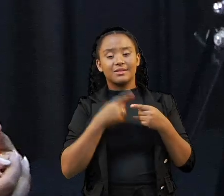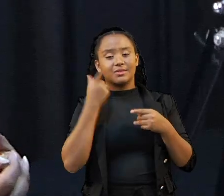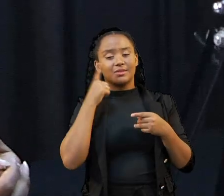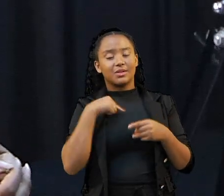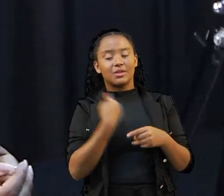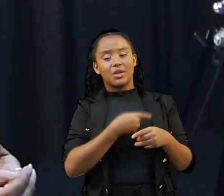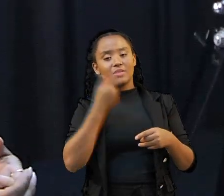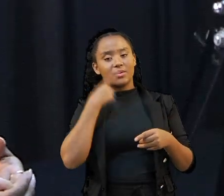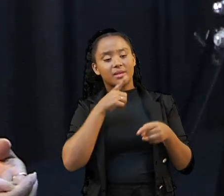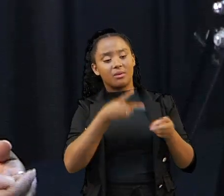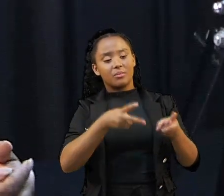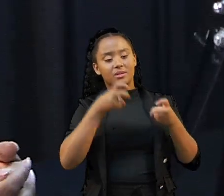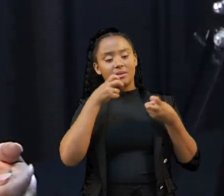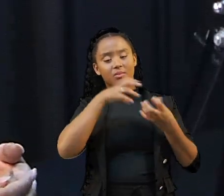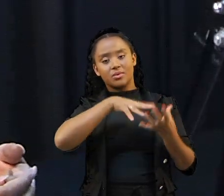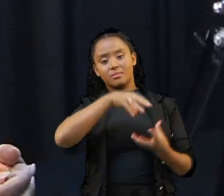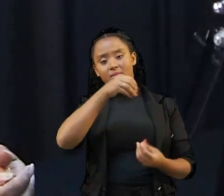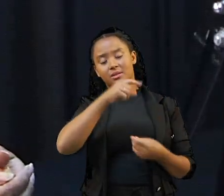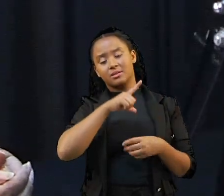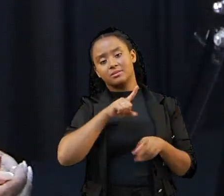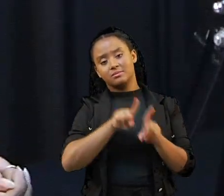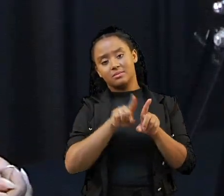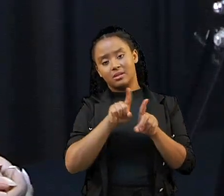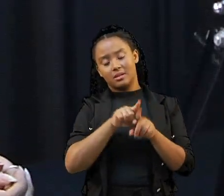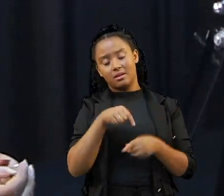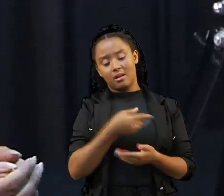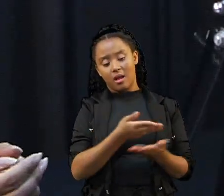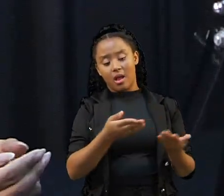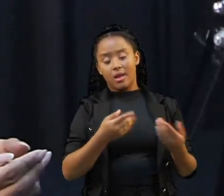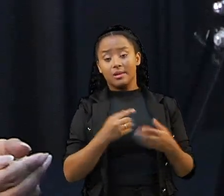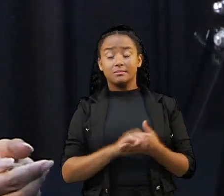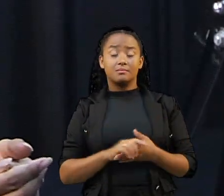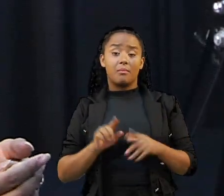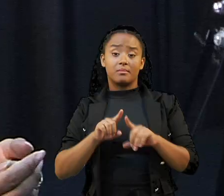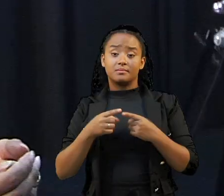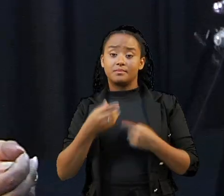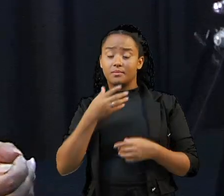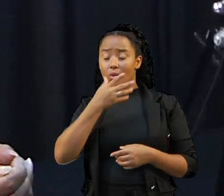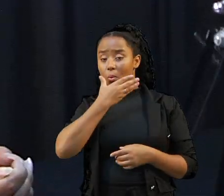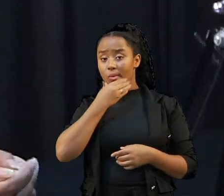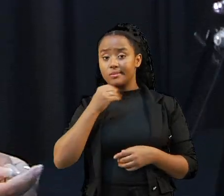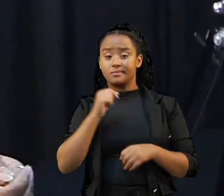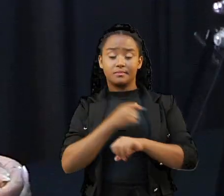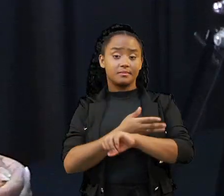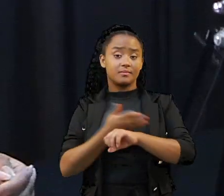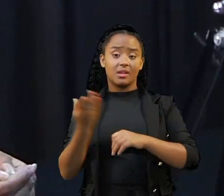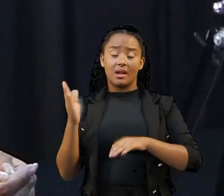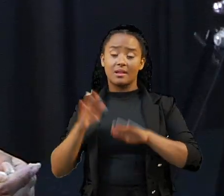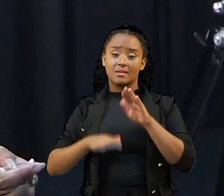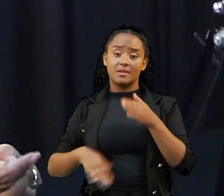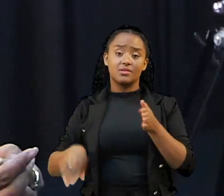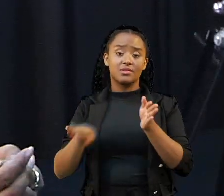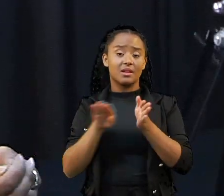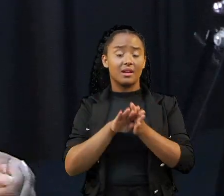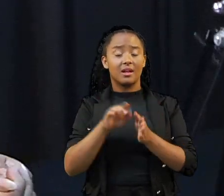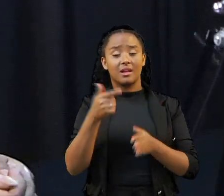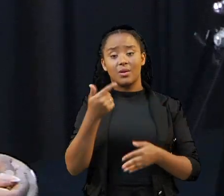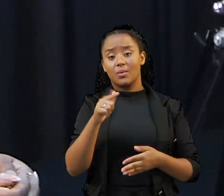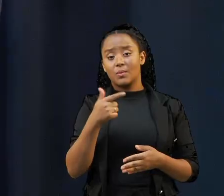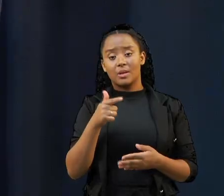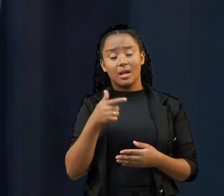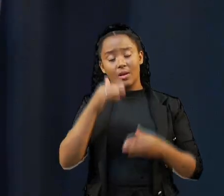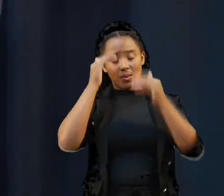E aí essa visão é muito diferente do homem branco. O homem branco pode chegar ali e não ter o cuidado, não ter o respeito.